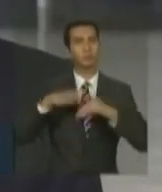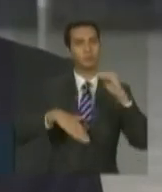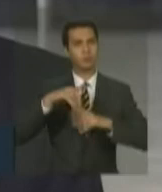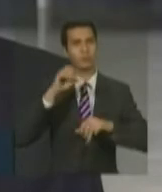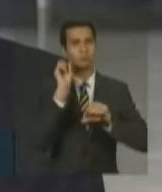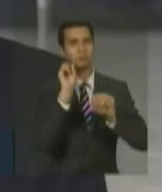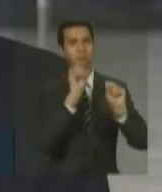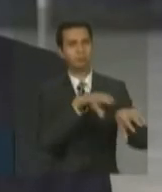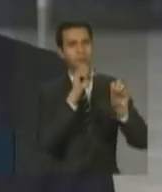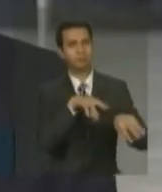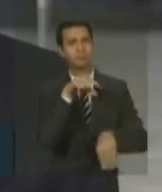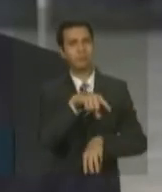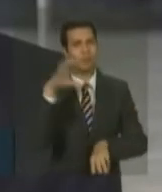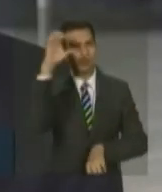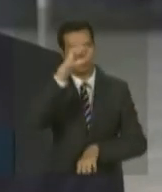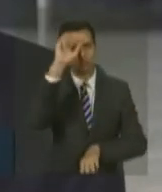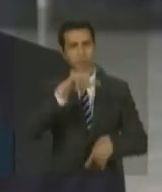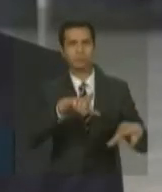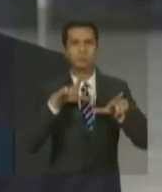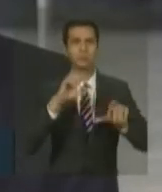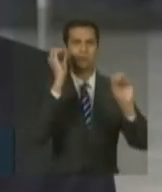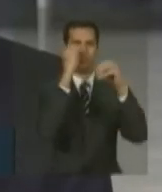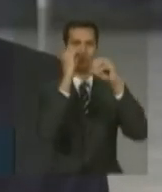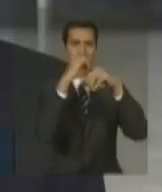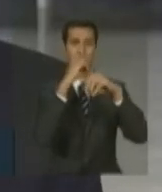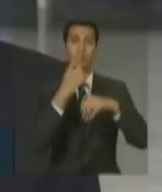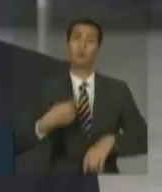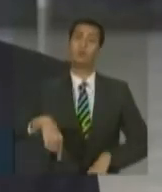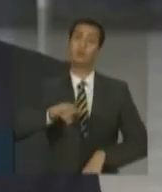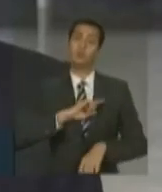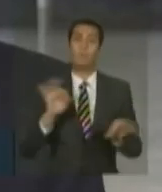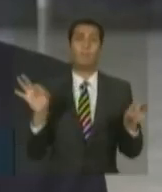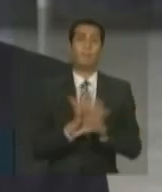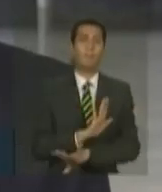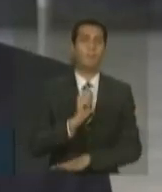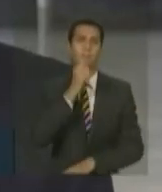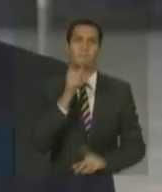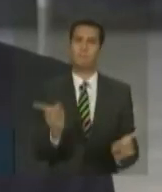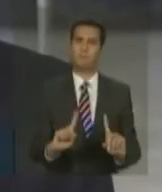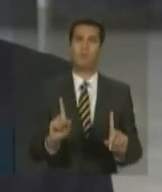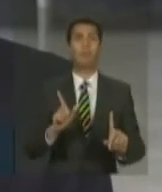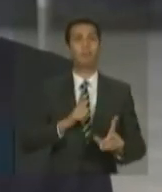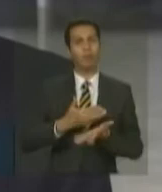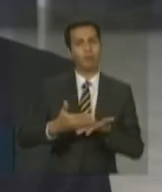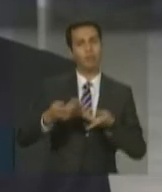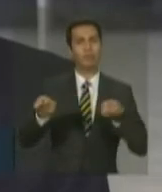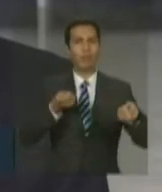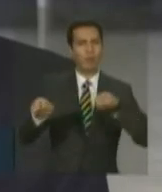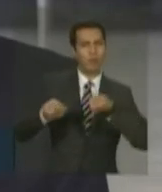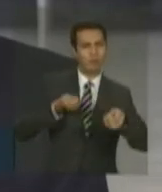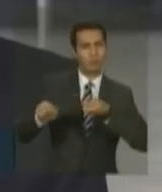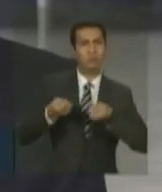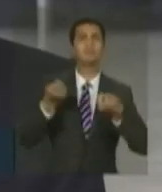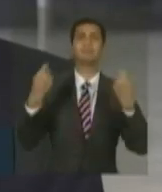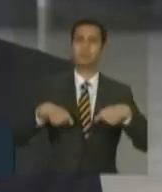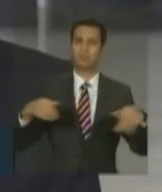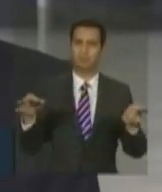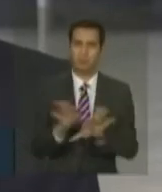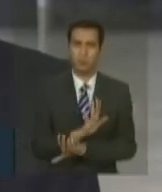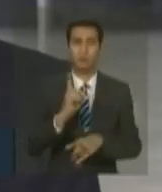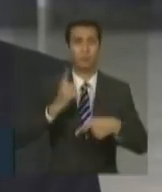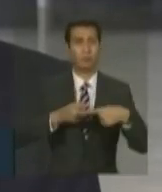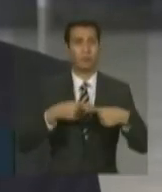investimento. Nós ainda precisamos concluir a negociação, porque ela envolve parceiros nacionais. A